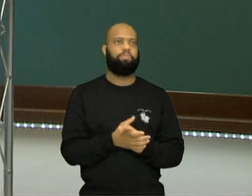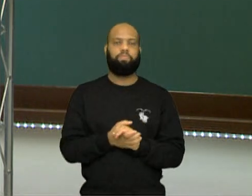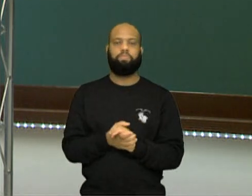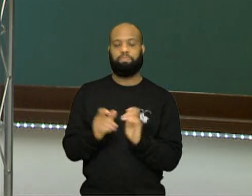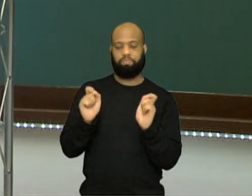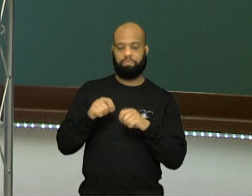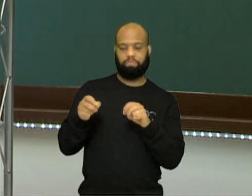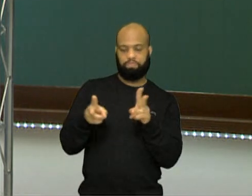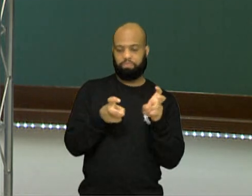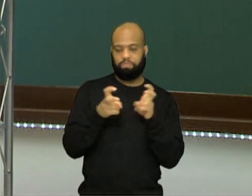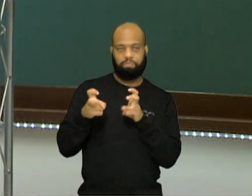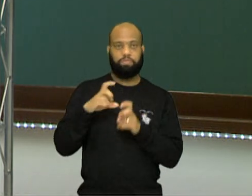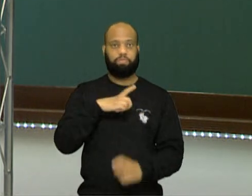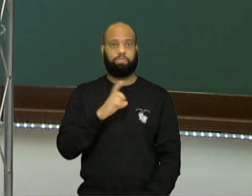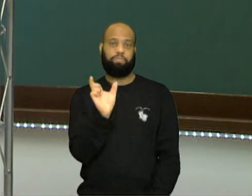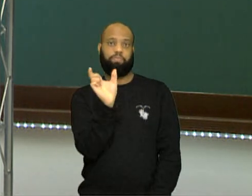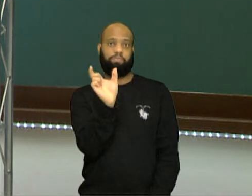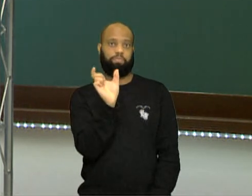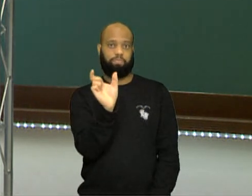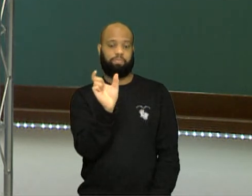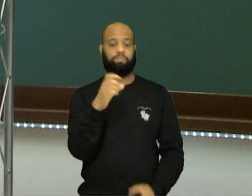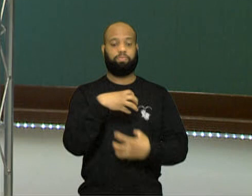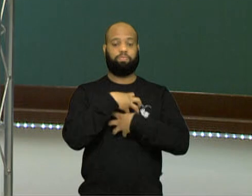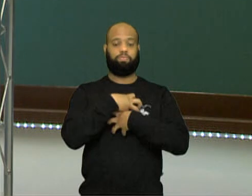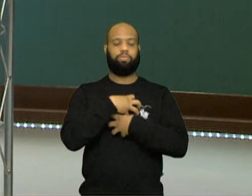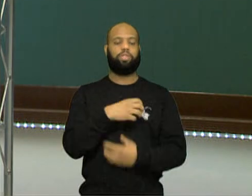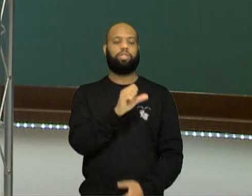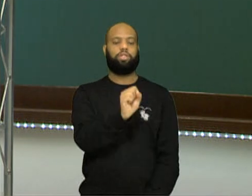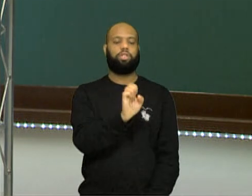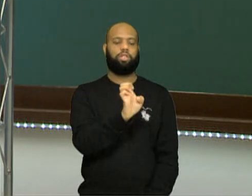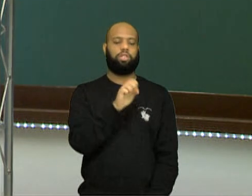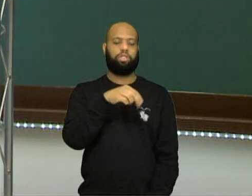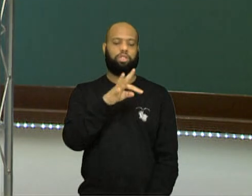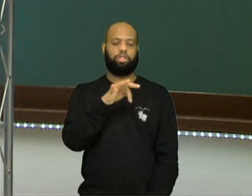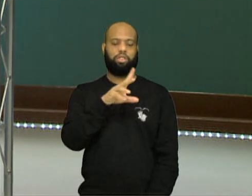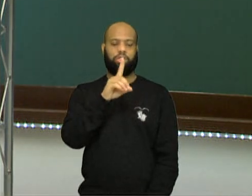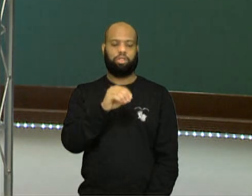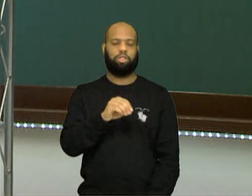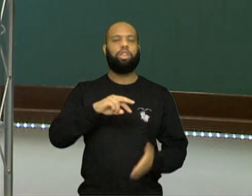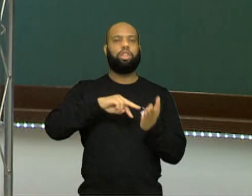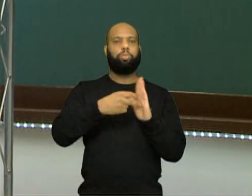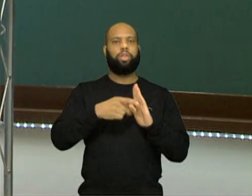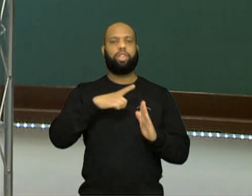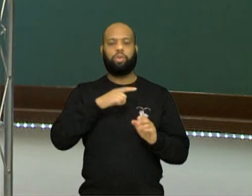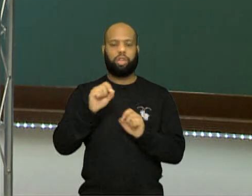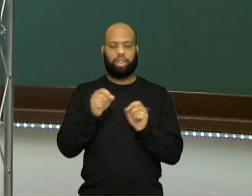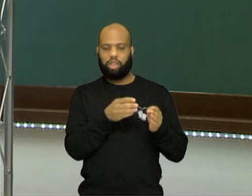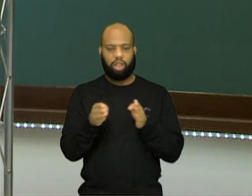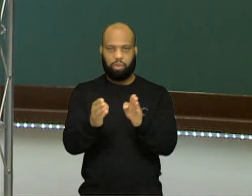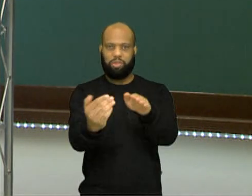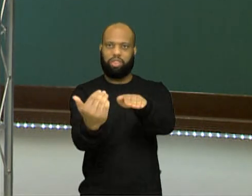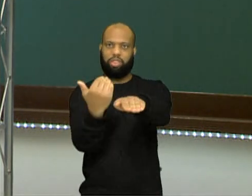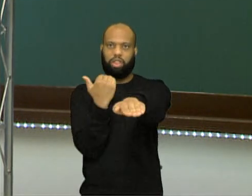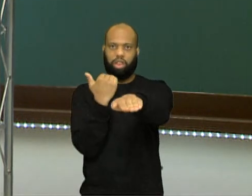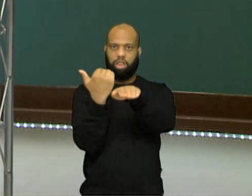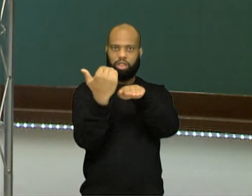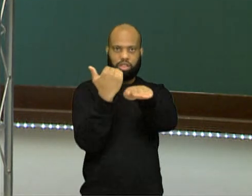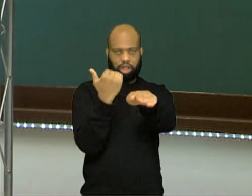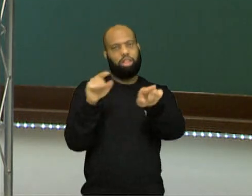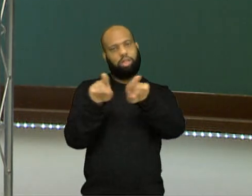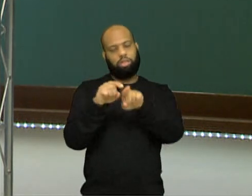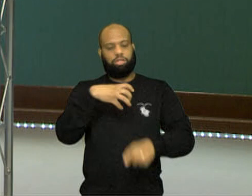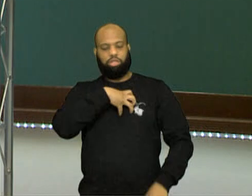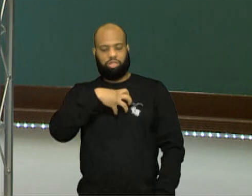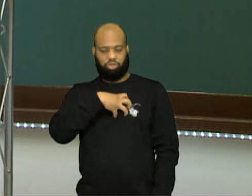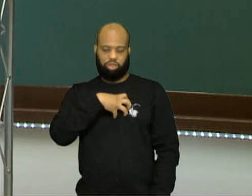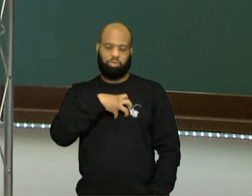observar a palavra sentido, significando também direção e vida. Então, ó, no trânsito, o sentido é a